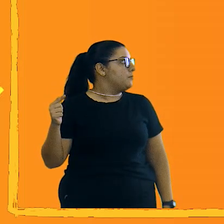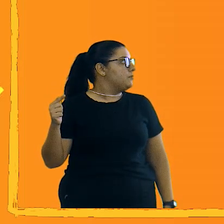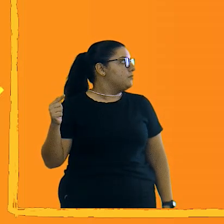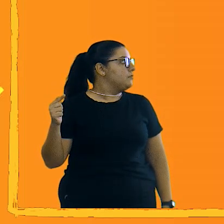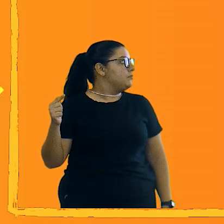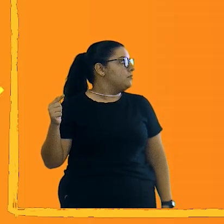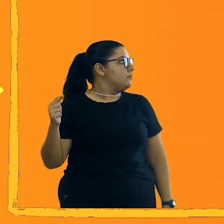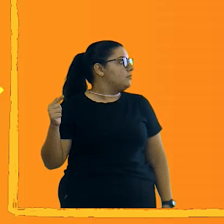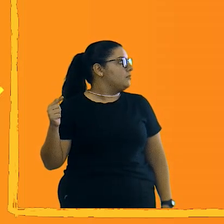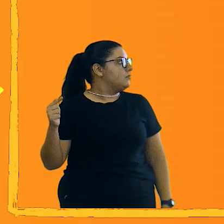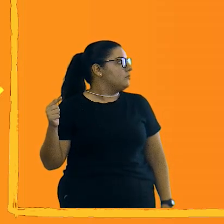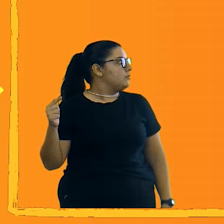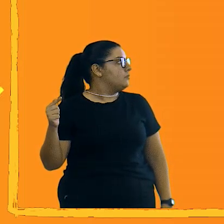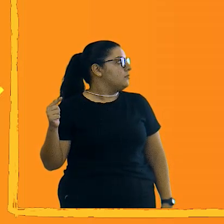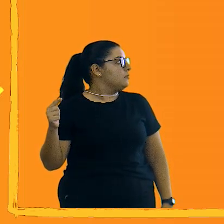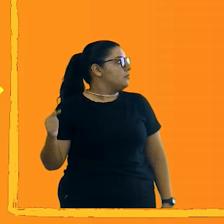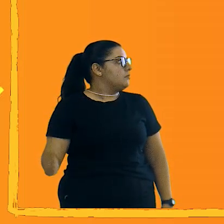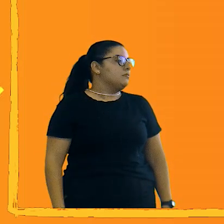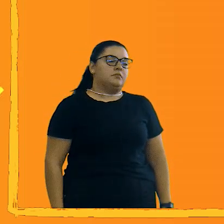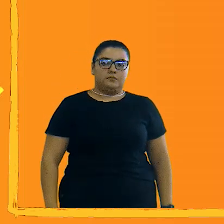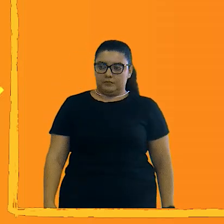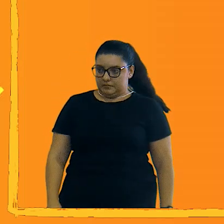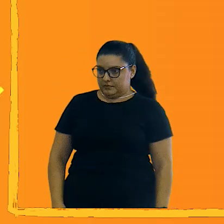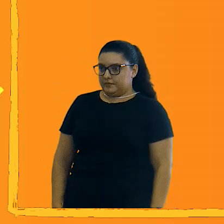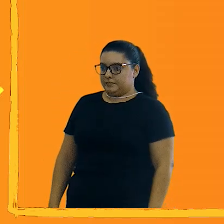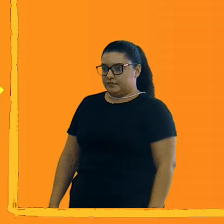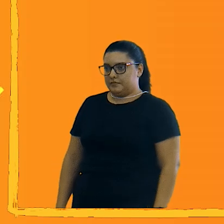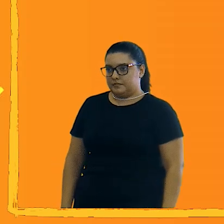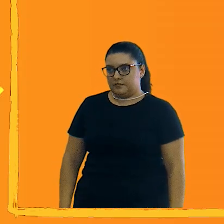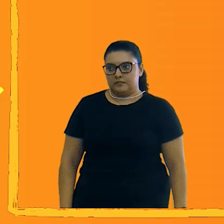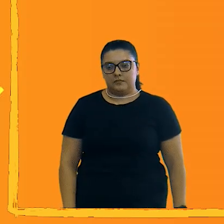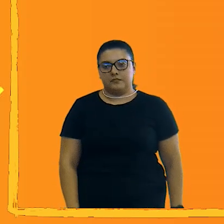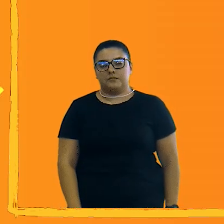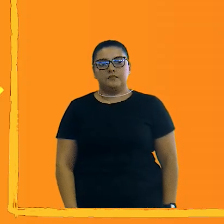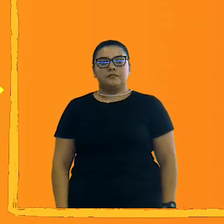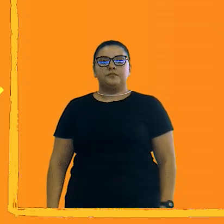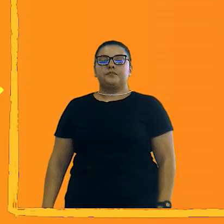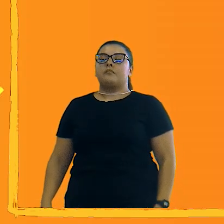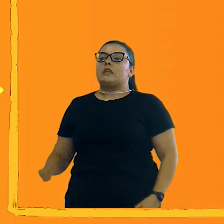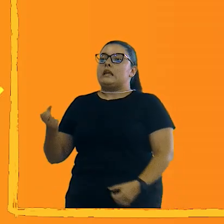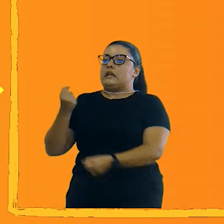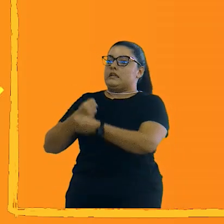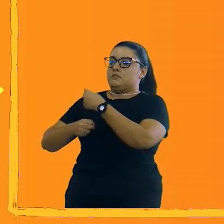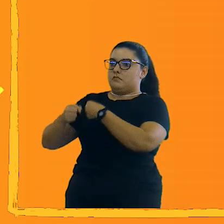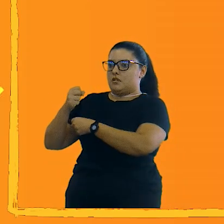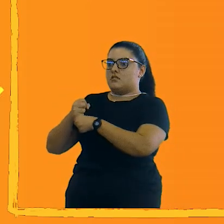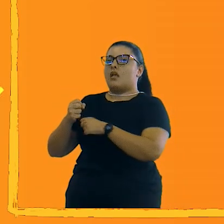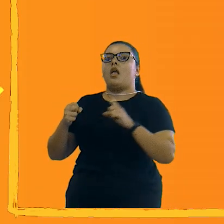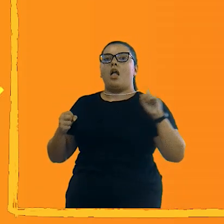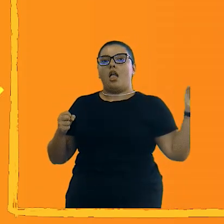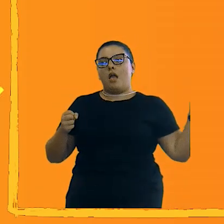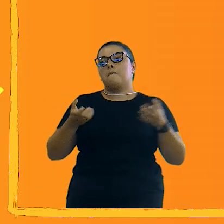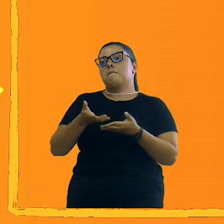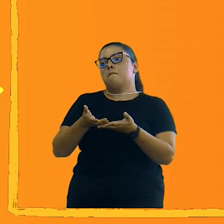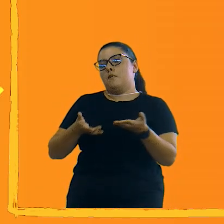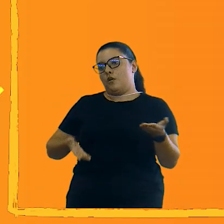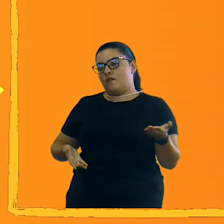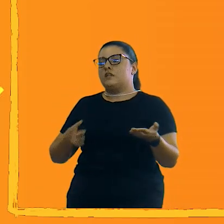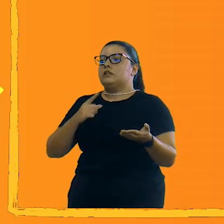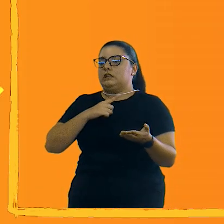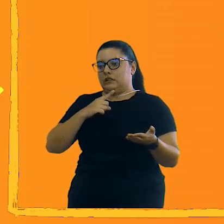70 di para 7 210 pessoal ano passado veio uma questão dessa